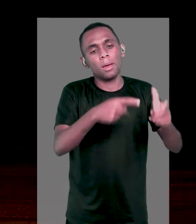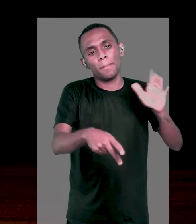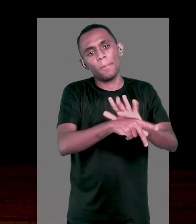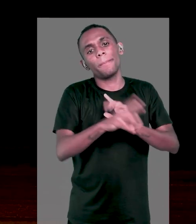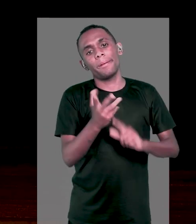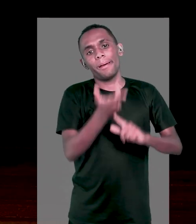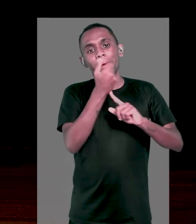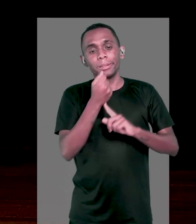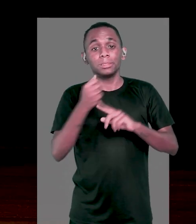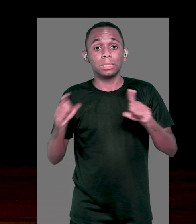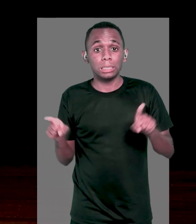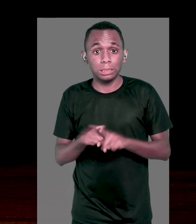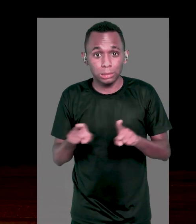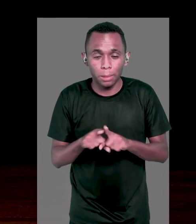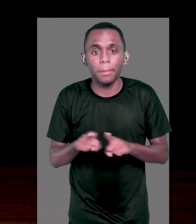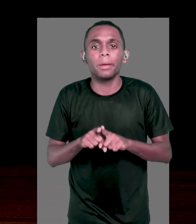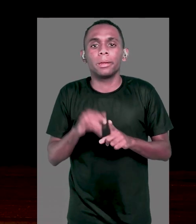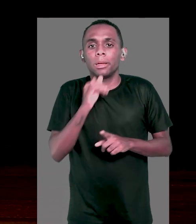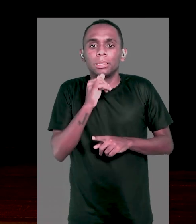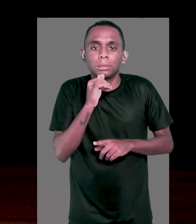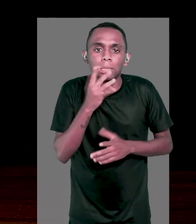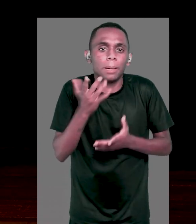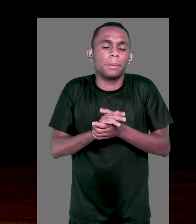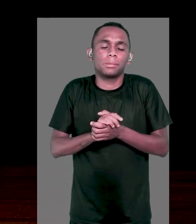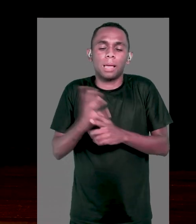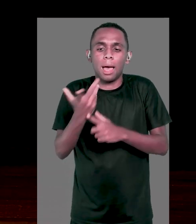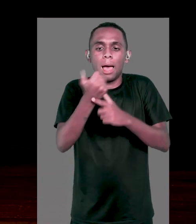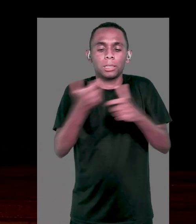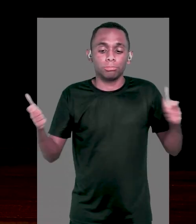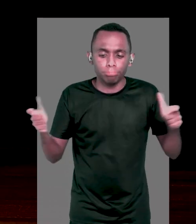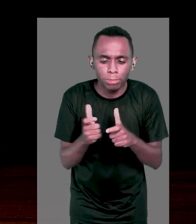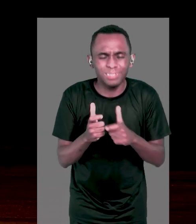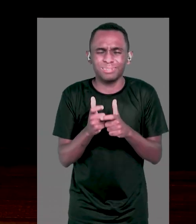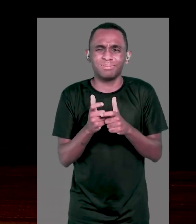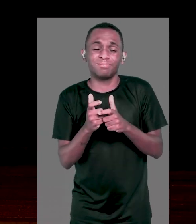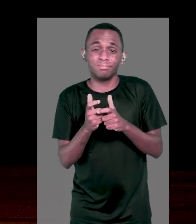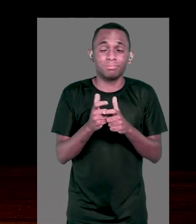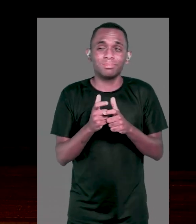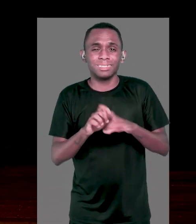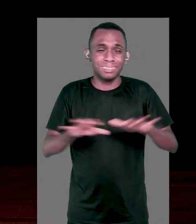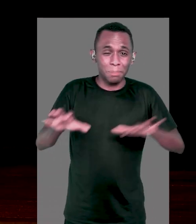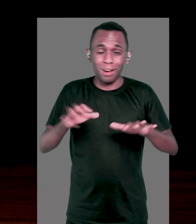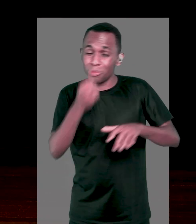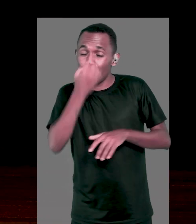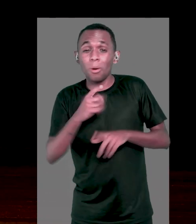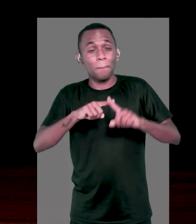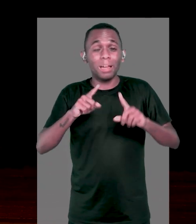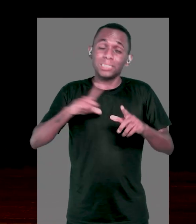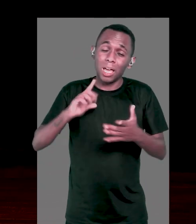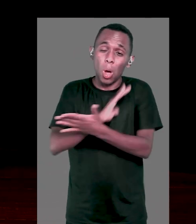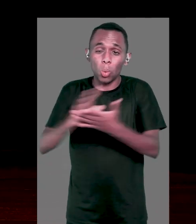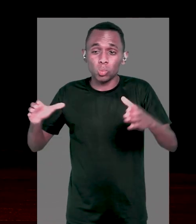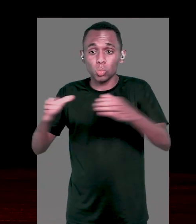continua existindo como como como corpo artístico e da mesma maneira